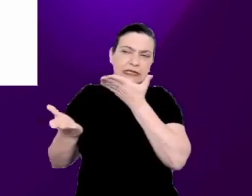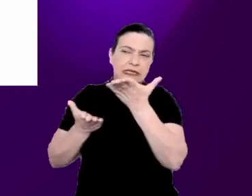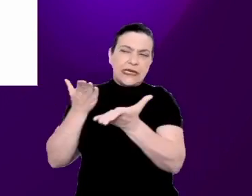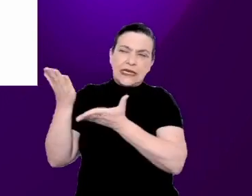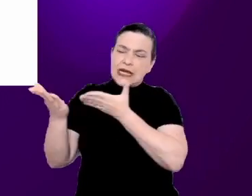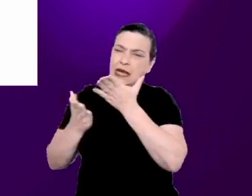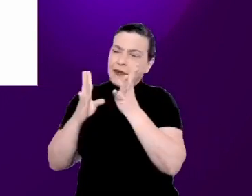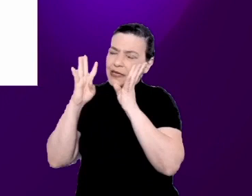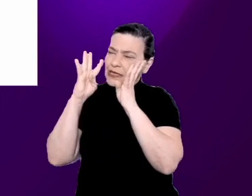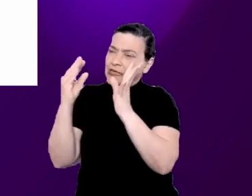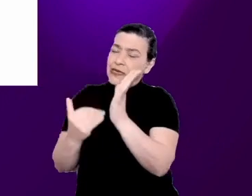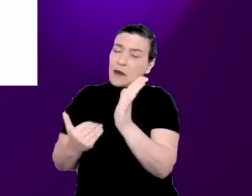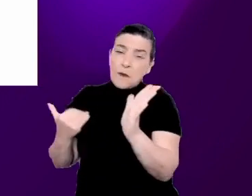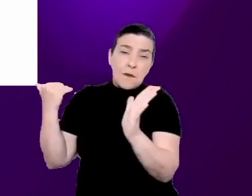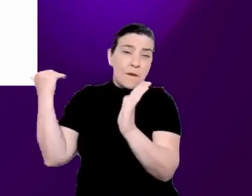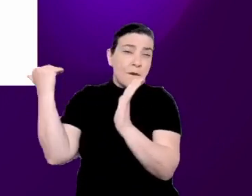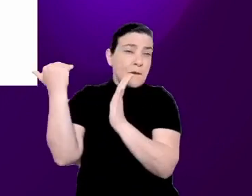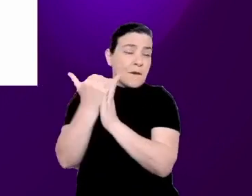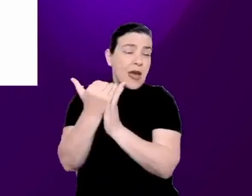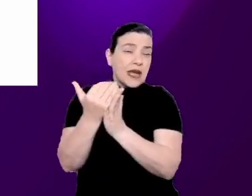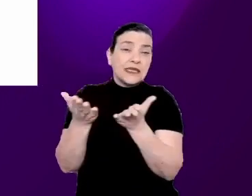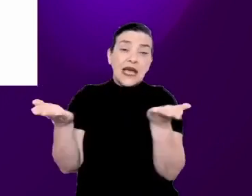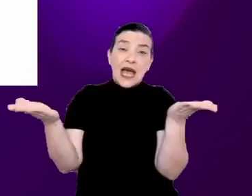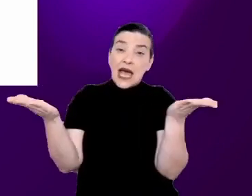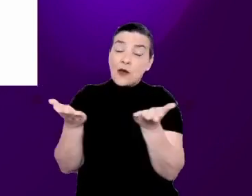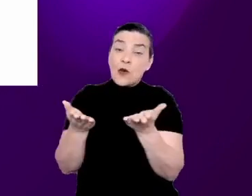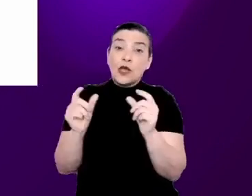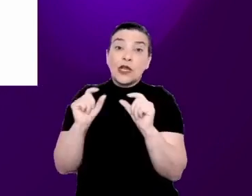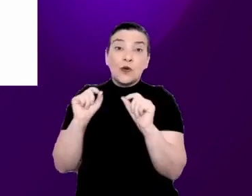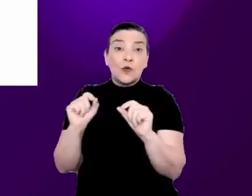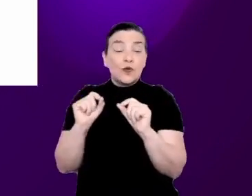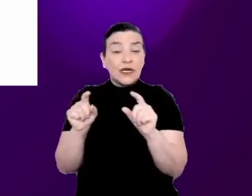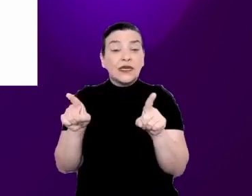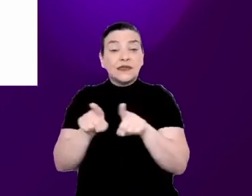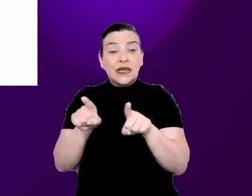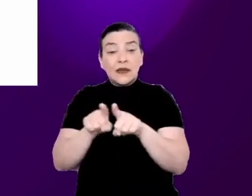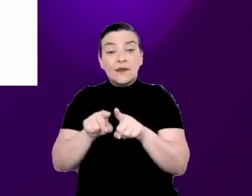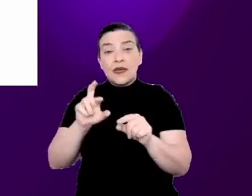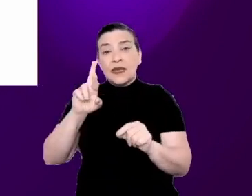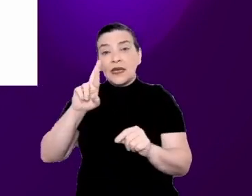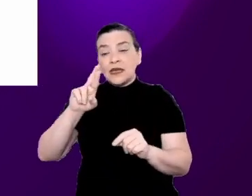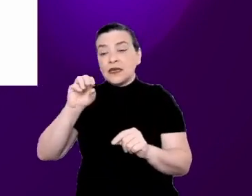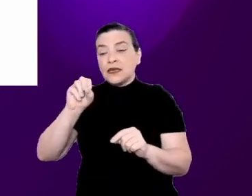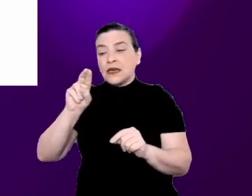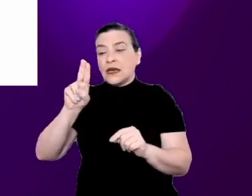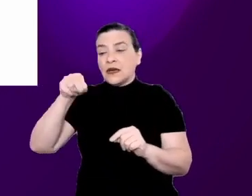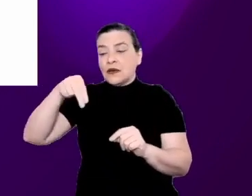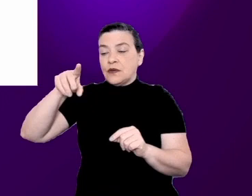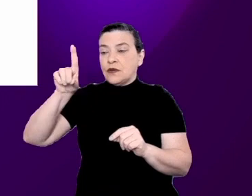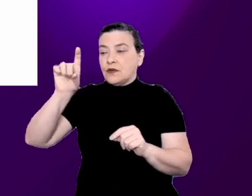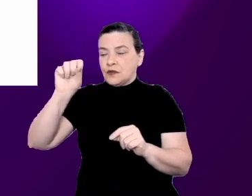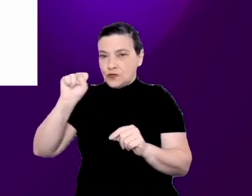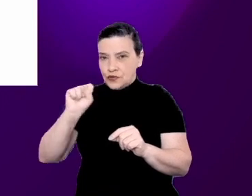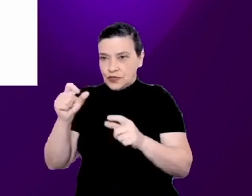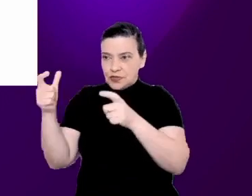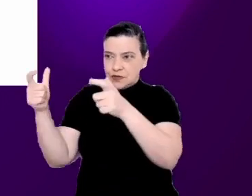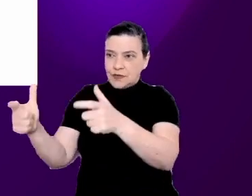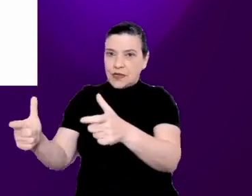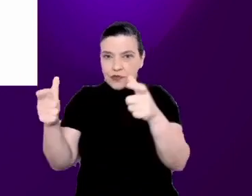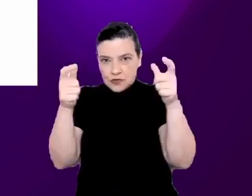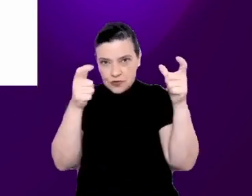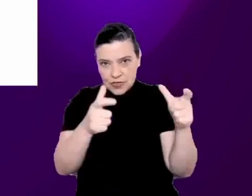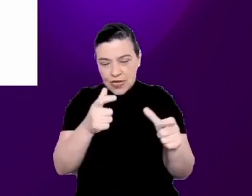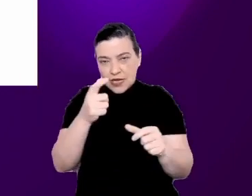que a gente vem extrapolando a terapia intensiva e trazendo os rounds para as unidades de